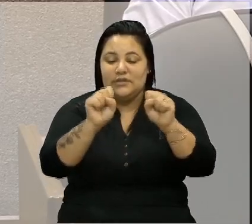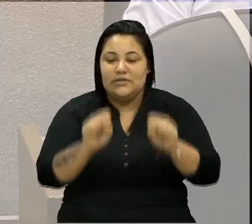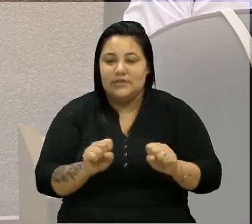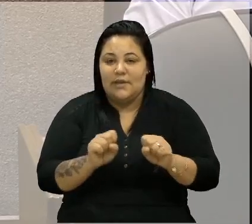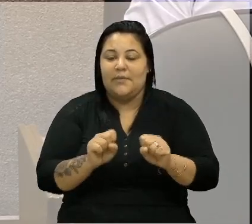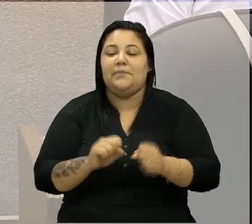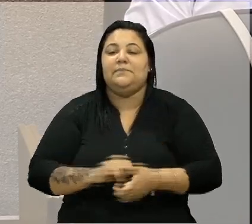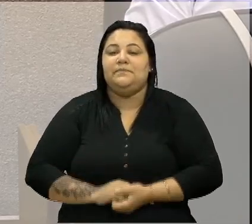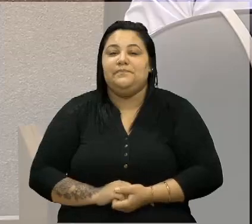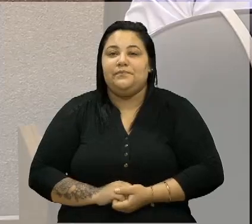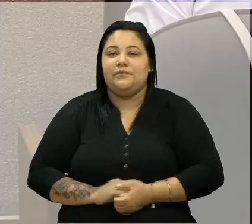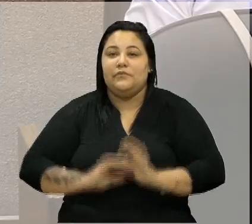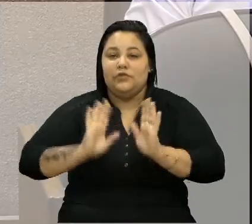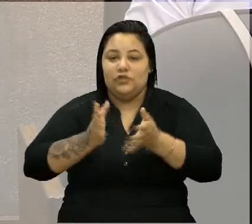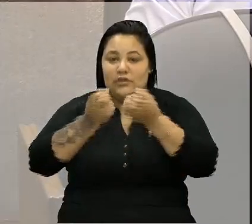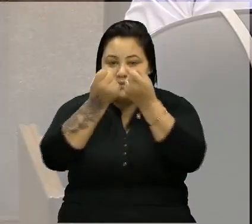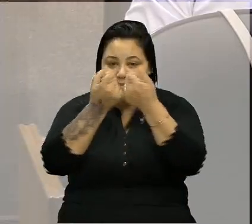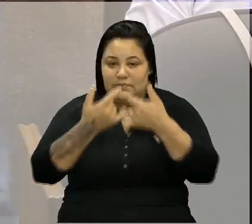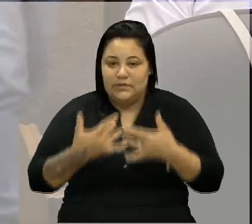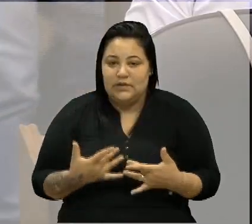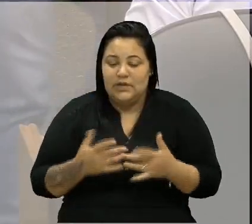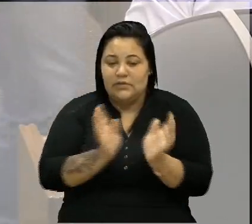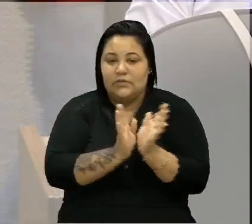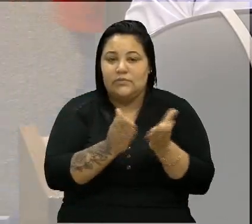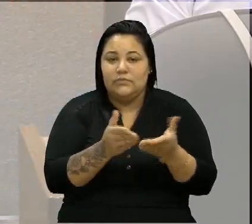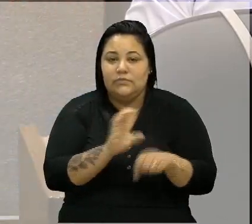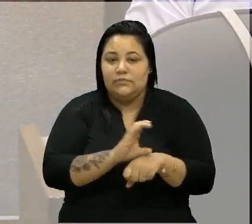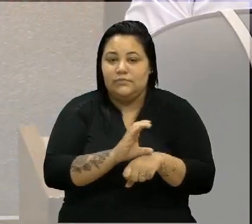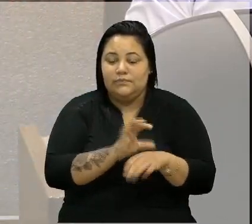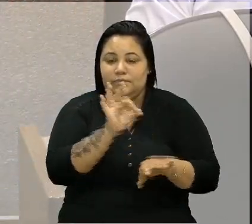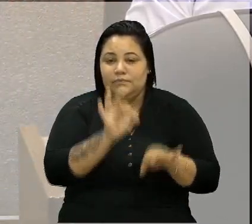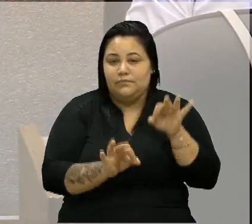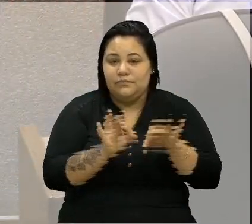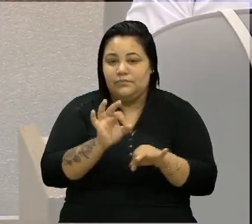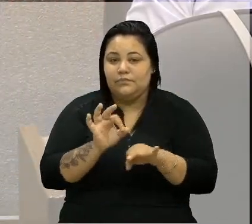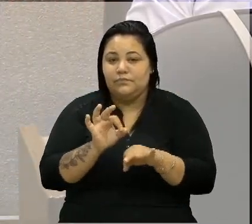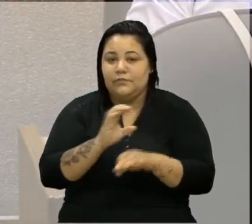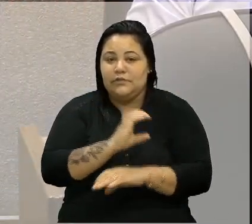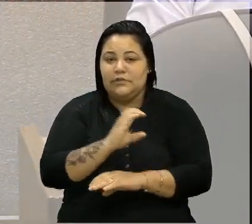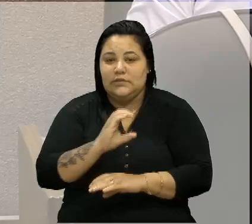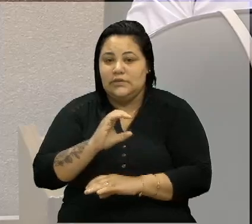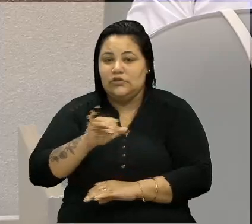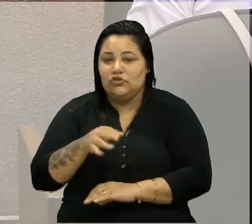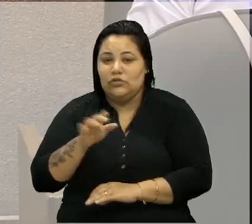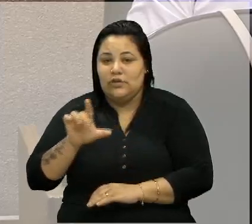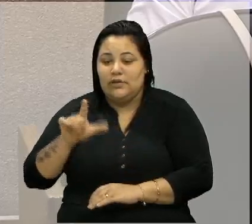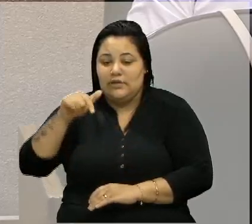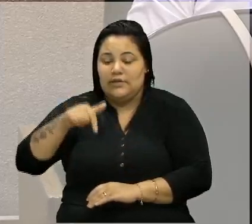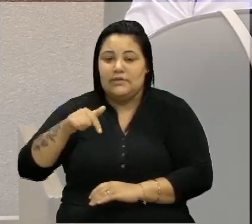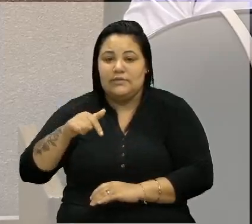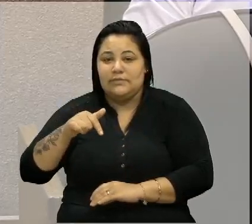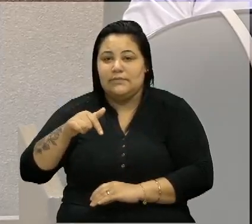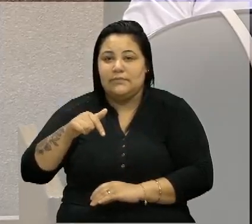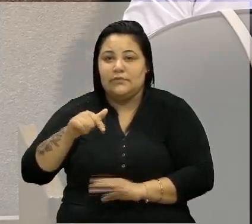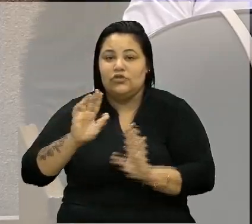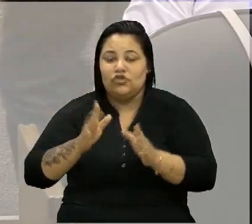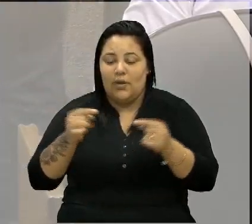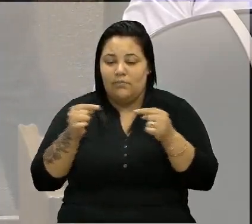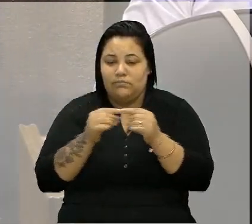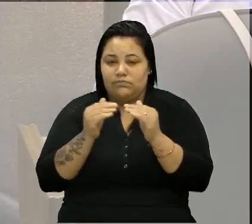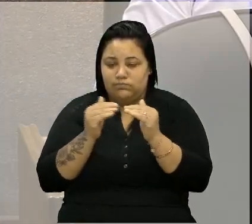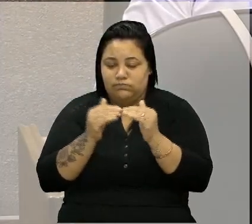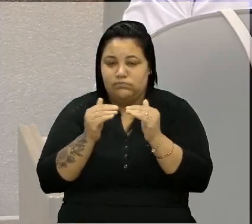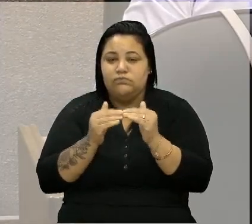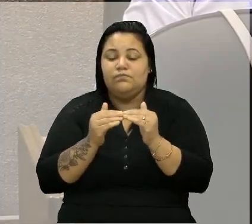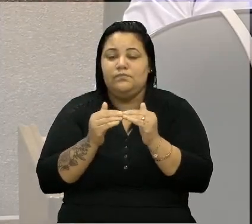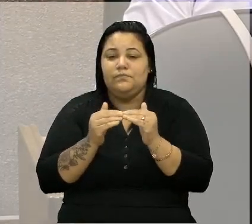município. Baixado à Comissão de Constituição, Justiça e Legislação, a mesma manifestou-se pela sua legalidade.